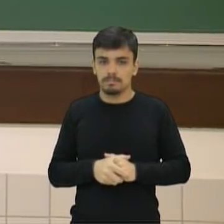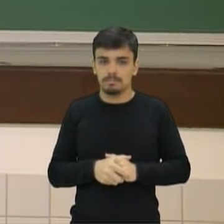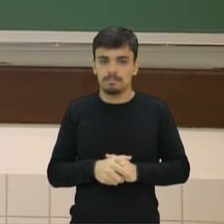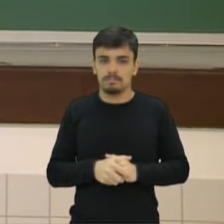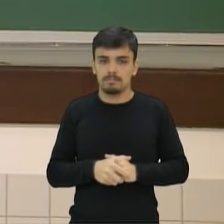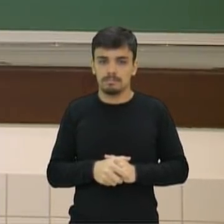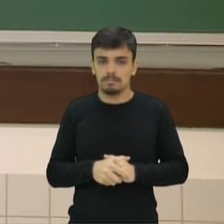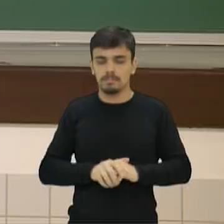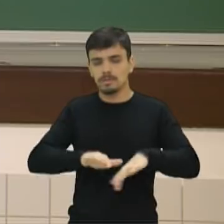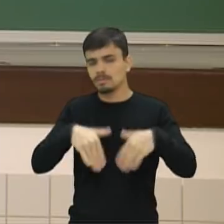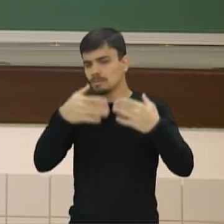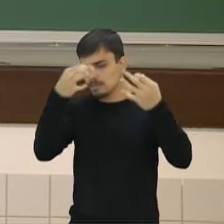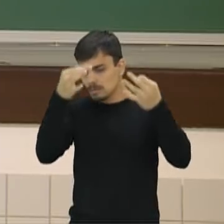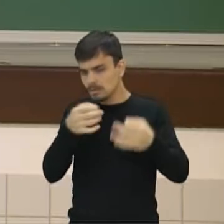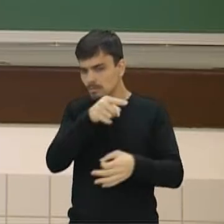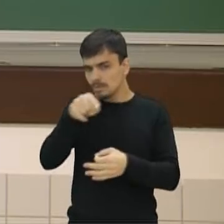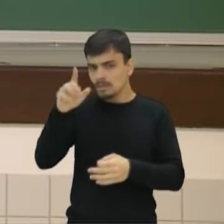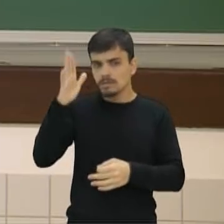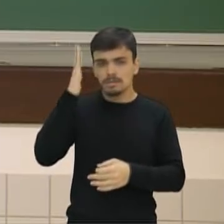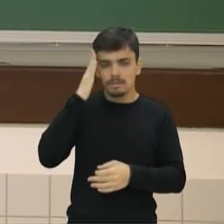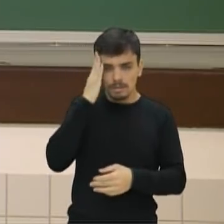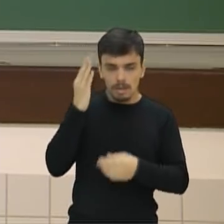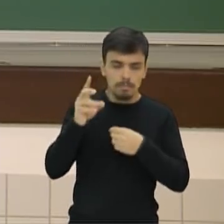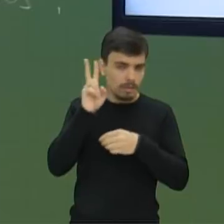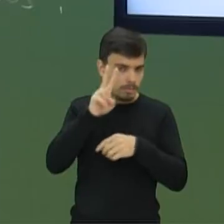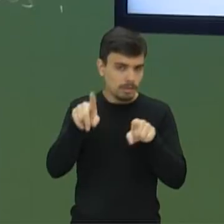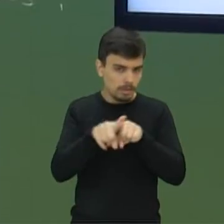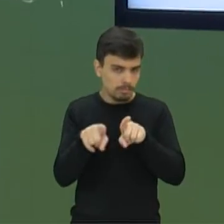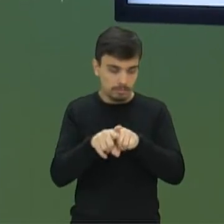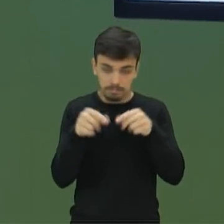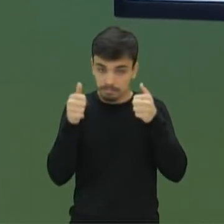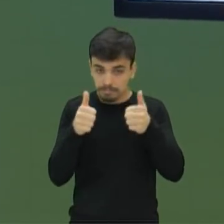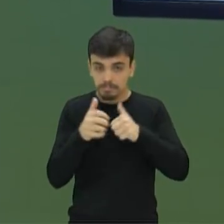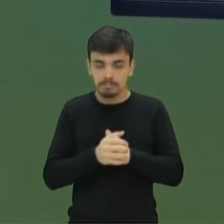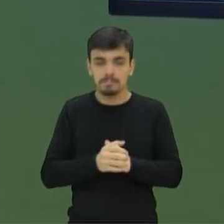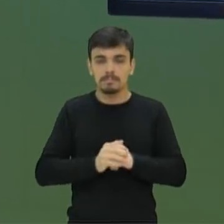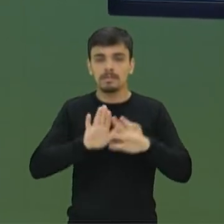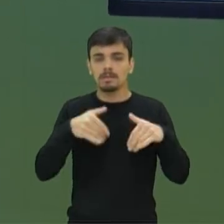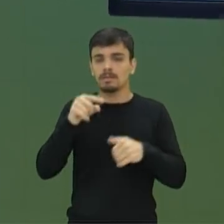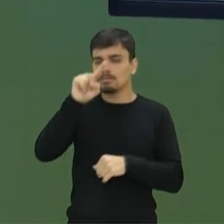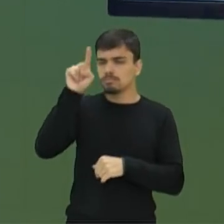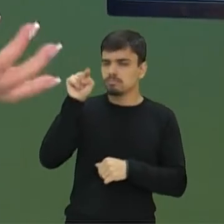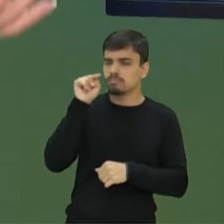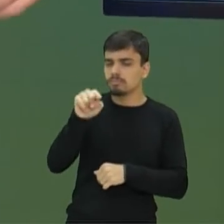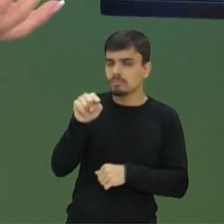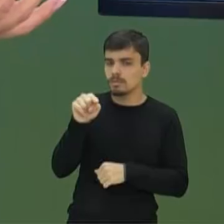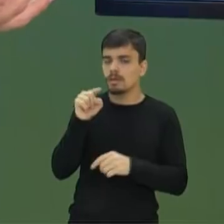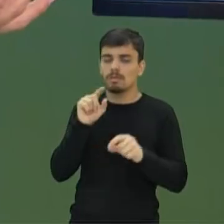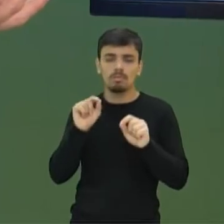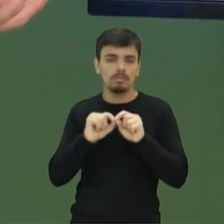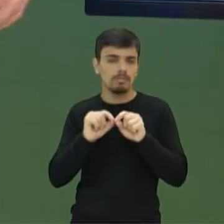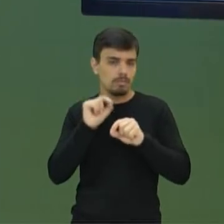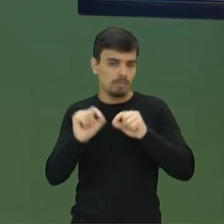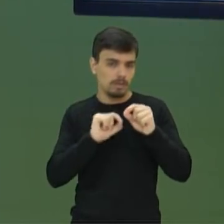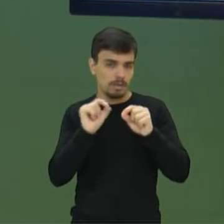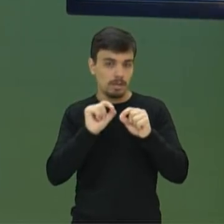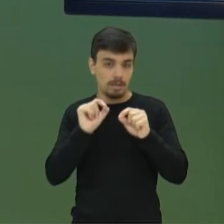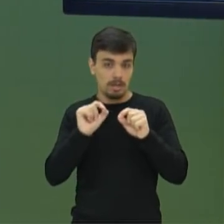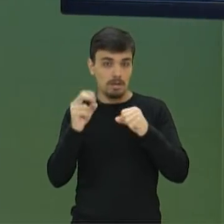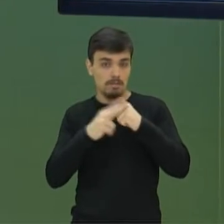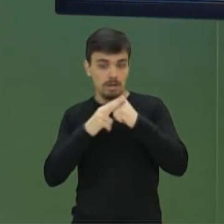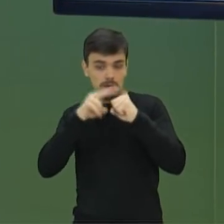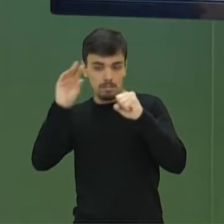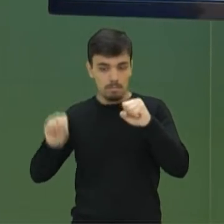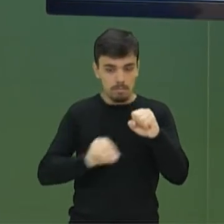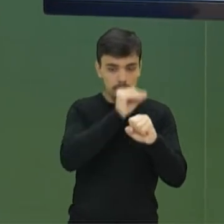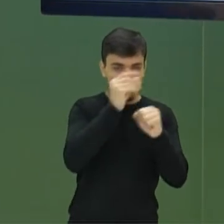Com certeza você já sabe, você lembra, não tem problema nenhum, tá? Então, interrogativa, jogo o verbo para frente.